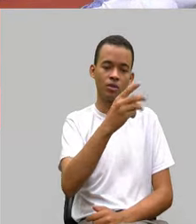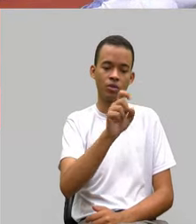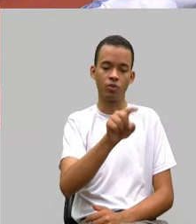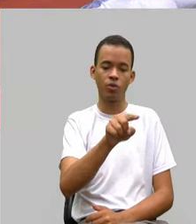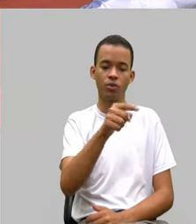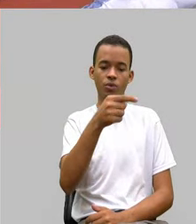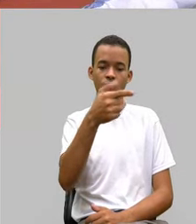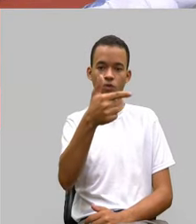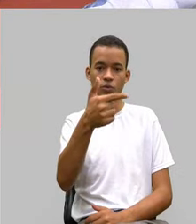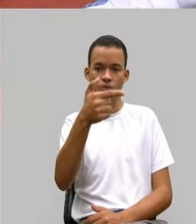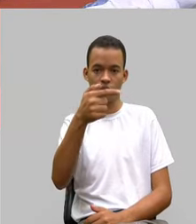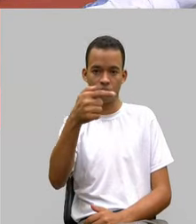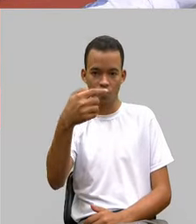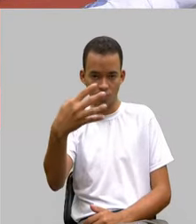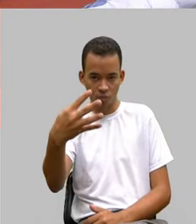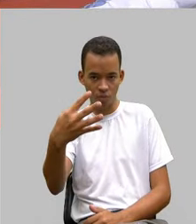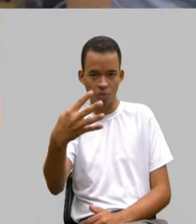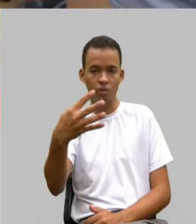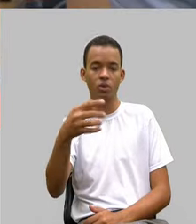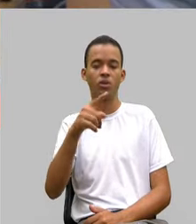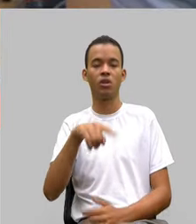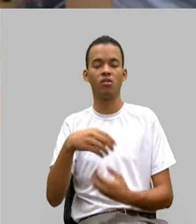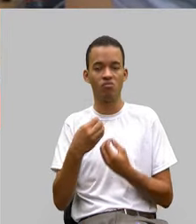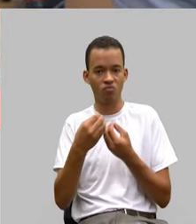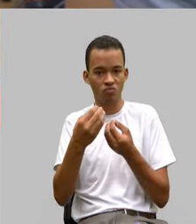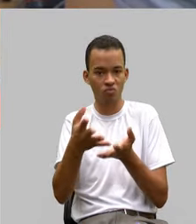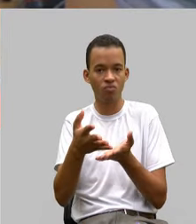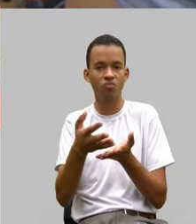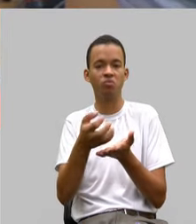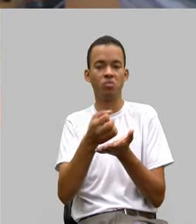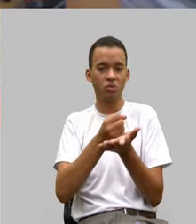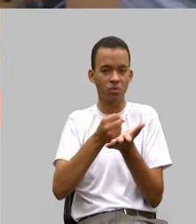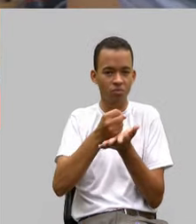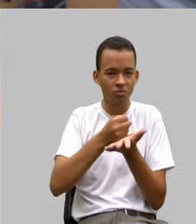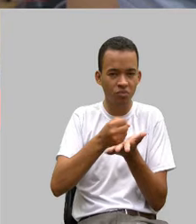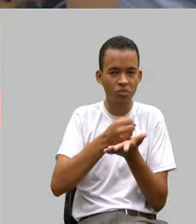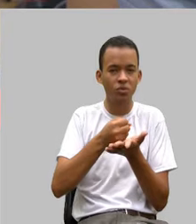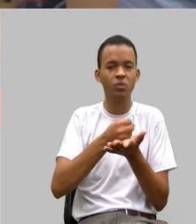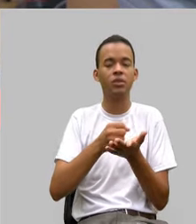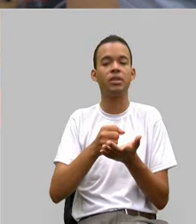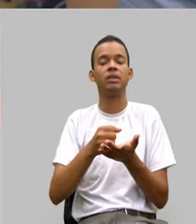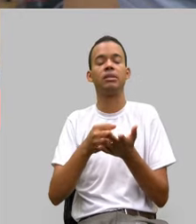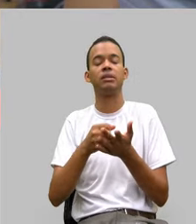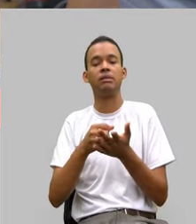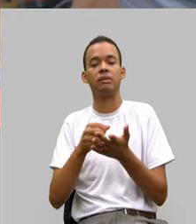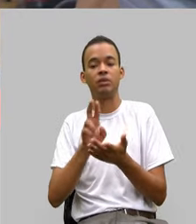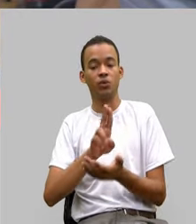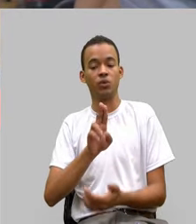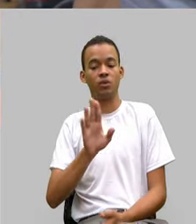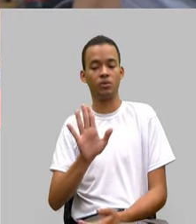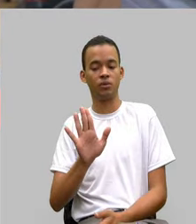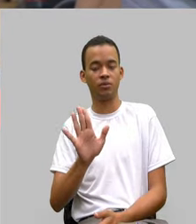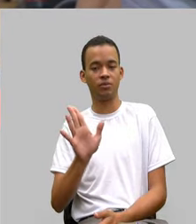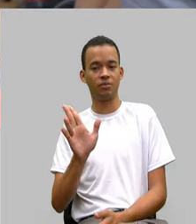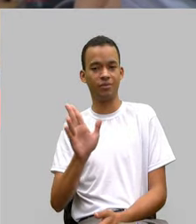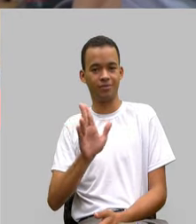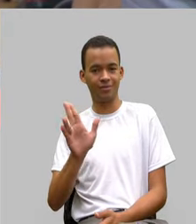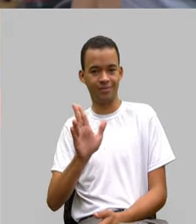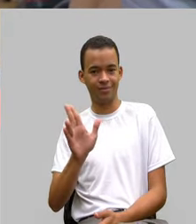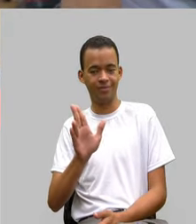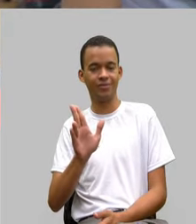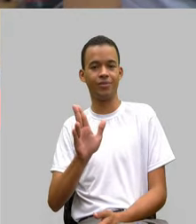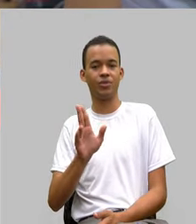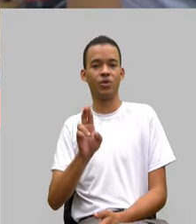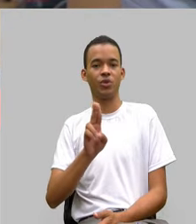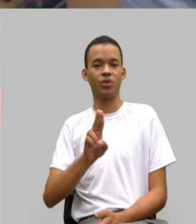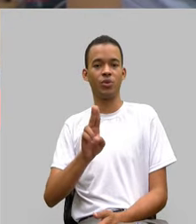que dispõe sobre o fornecimento de medicamentos à base de cannabis pelo sistema público de saúde muita gente que